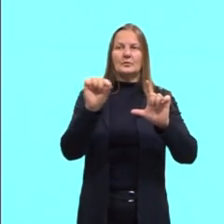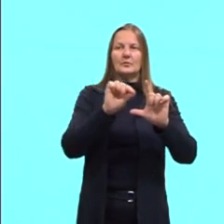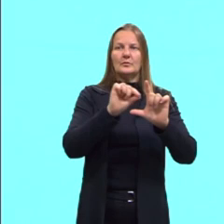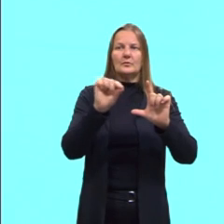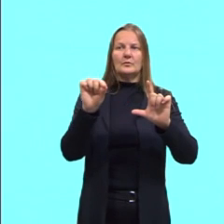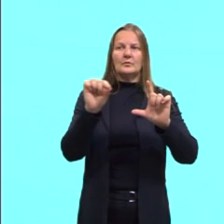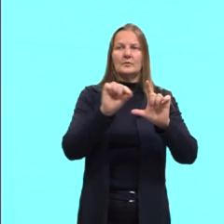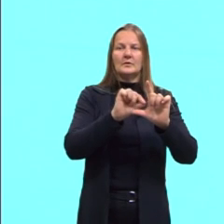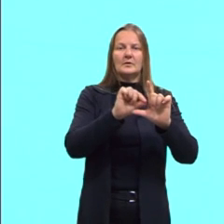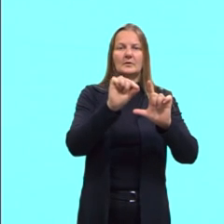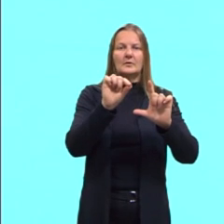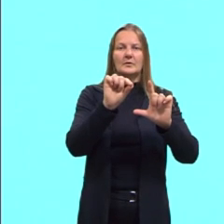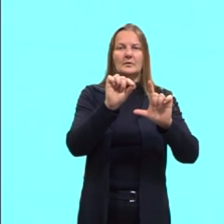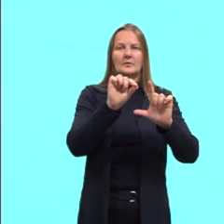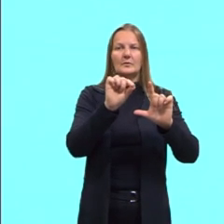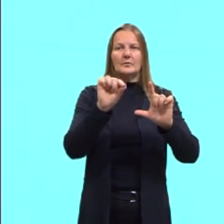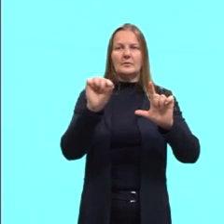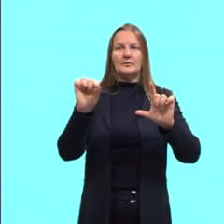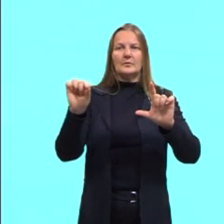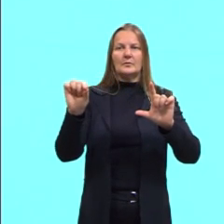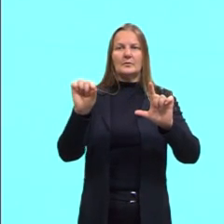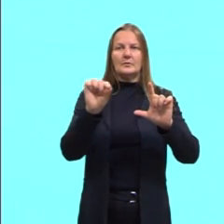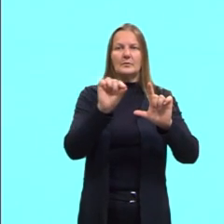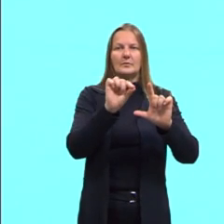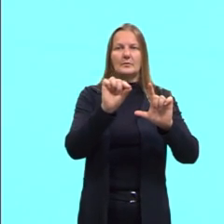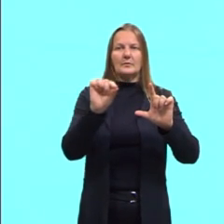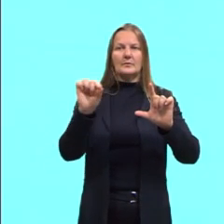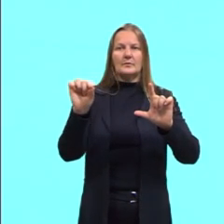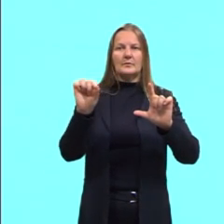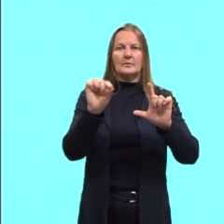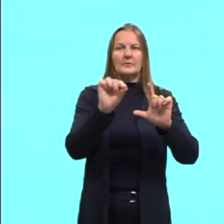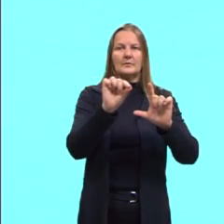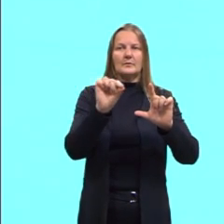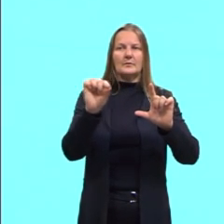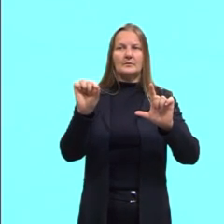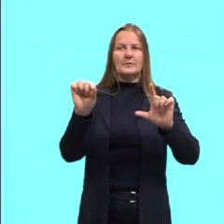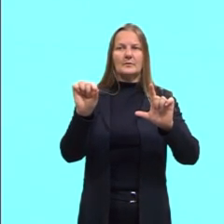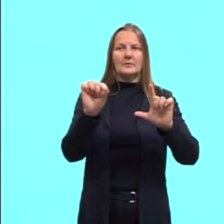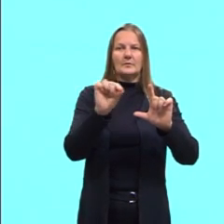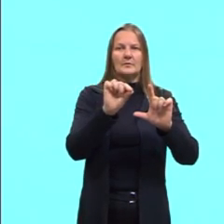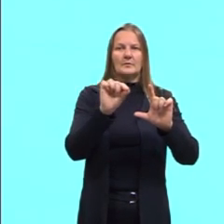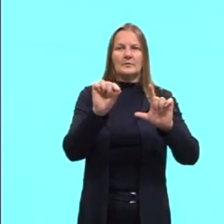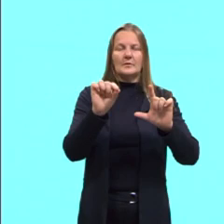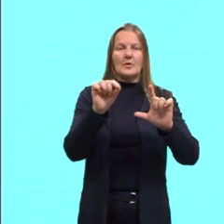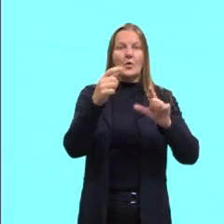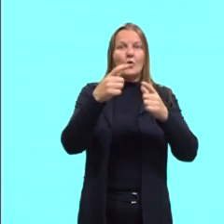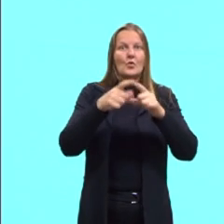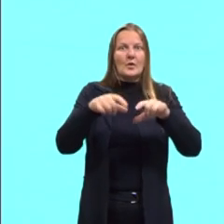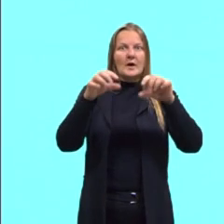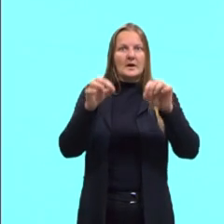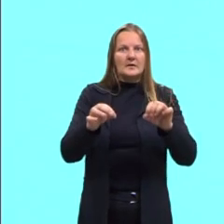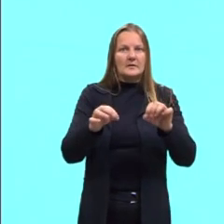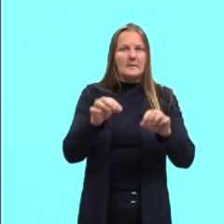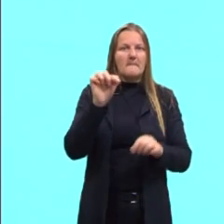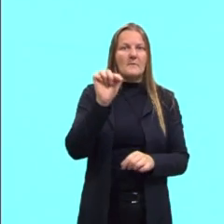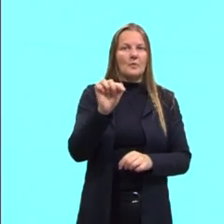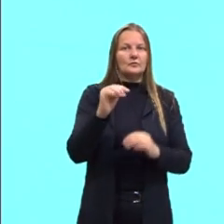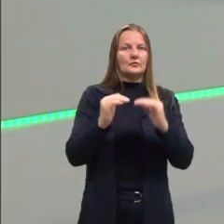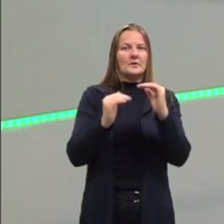atinge um valor constante de concentração Ah então eu vou ter o equilíbrio neste ponto